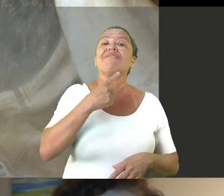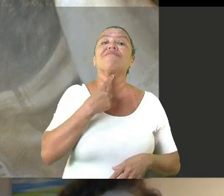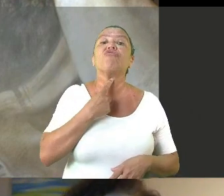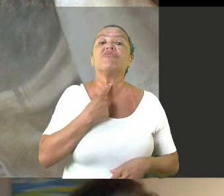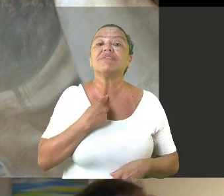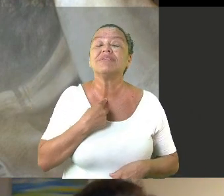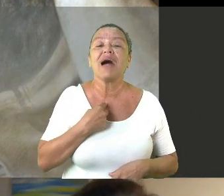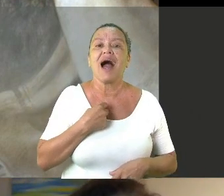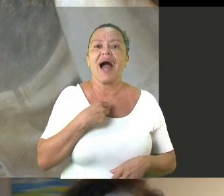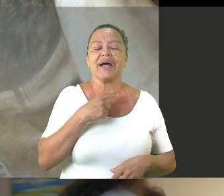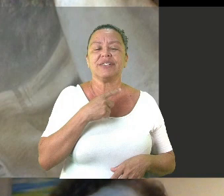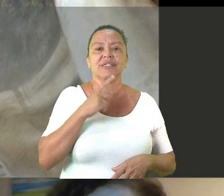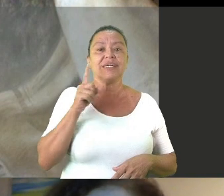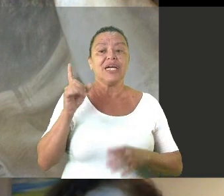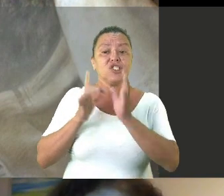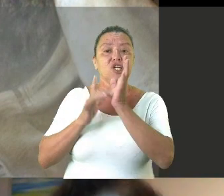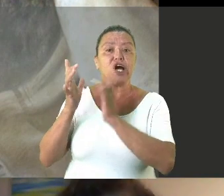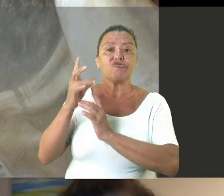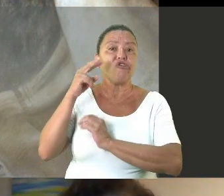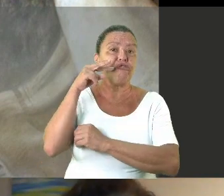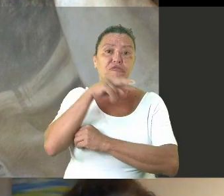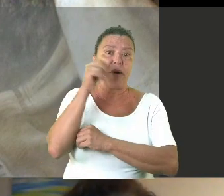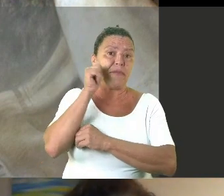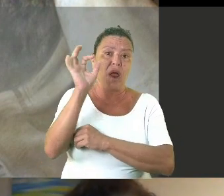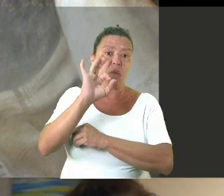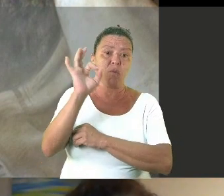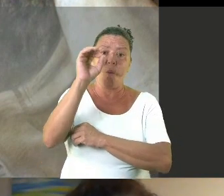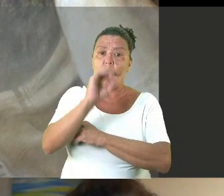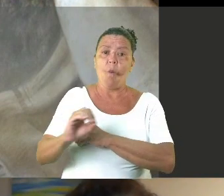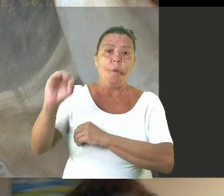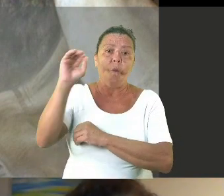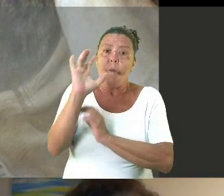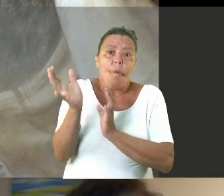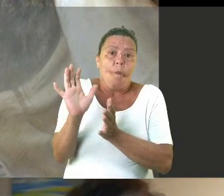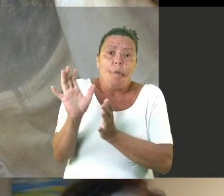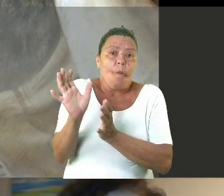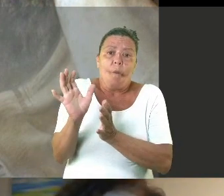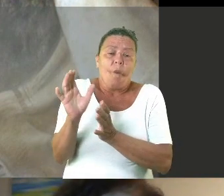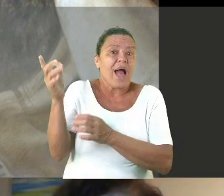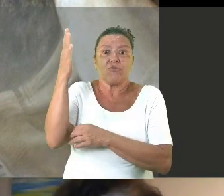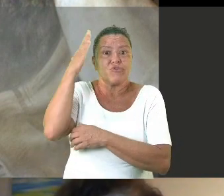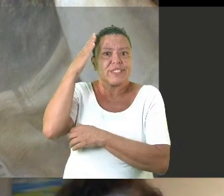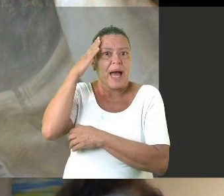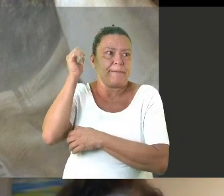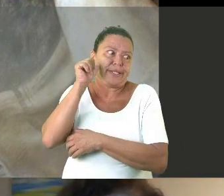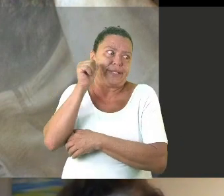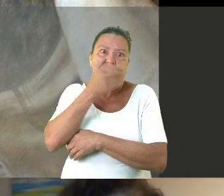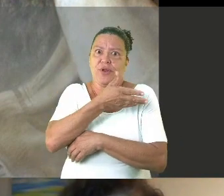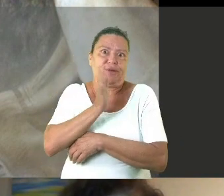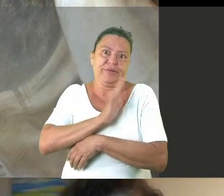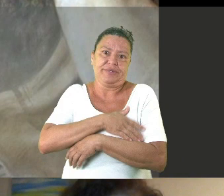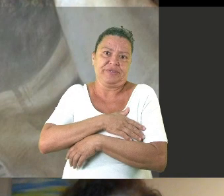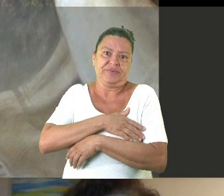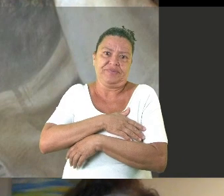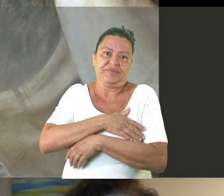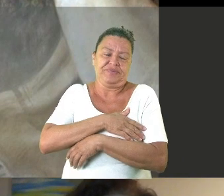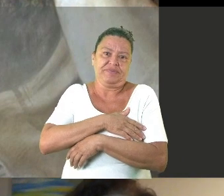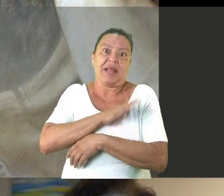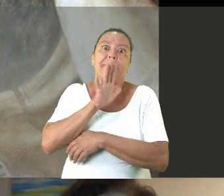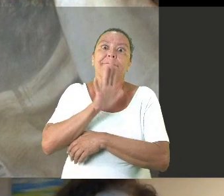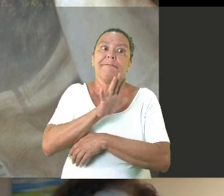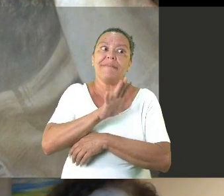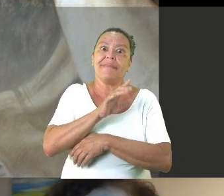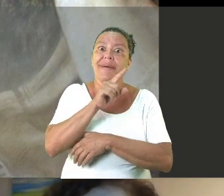a intenção de Jesus, porque ele nem tinha visto a mulher. Ele nem sabia da existência dela. Mas